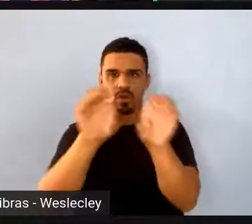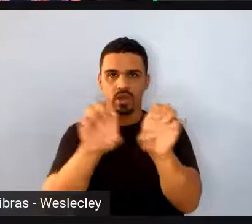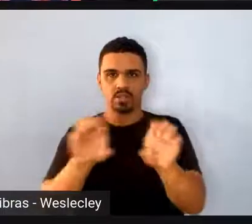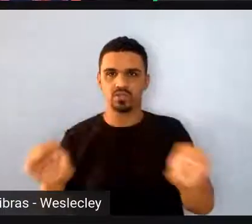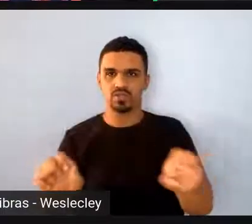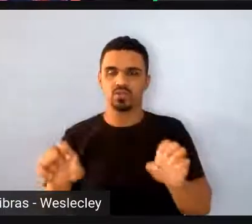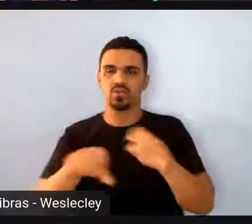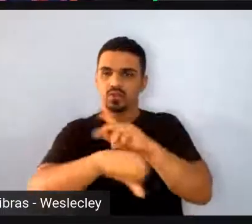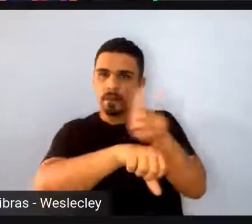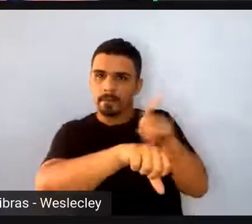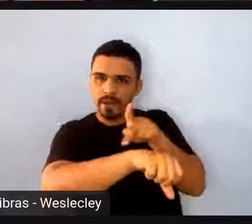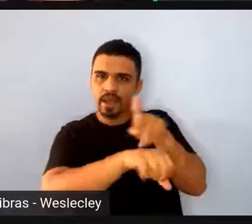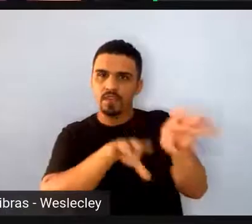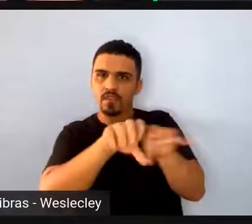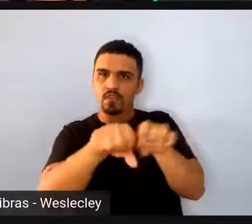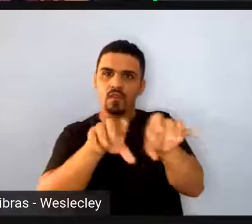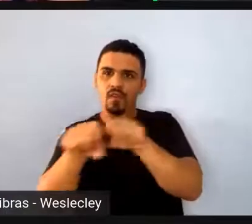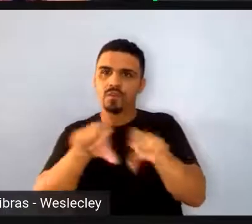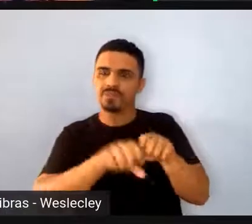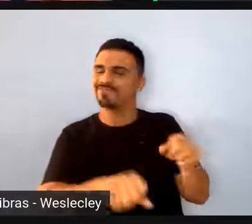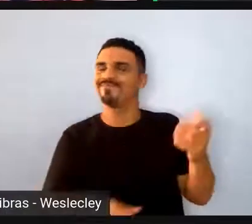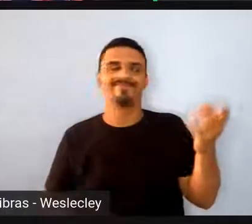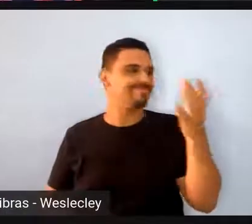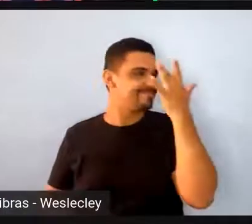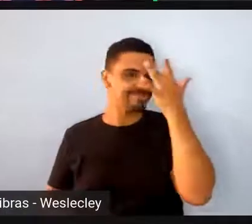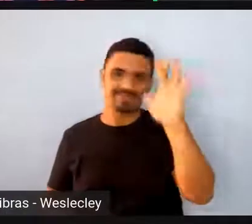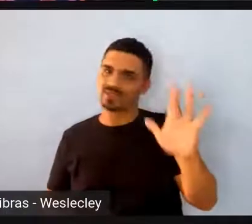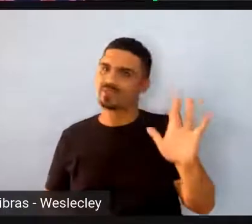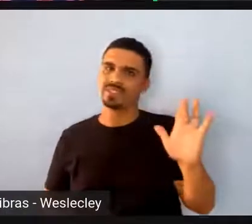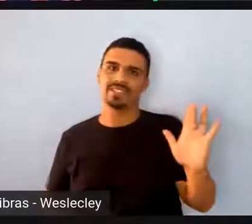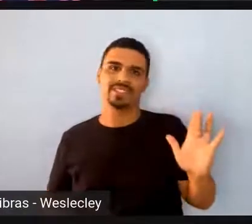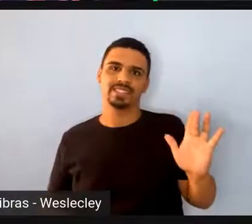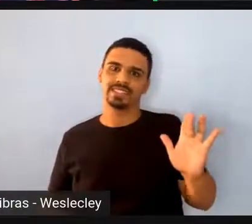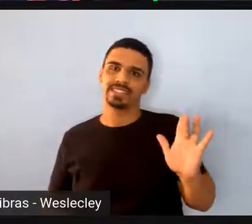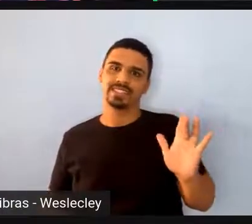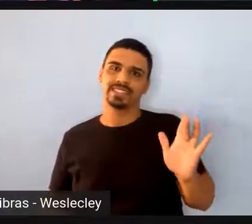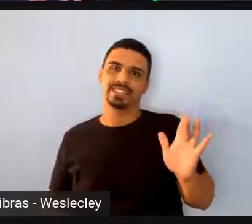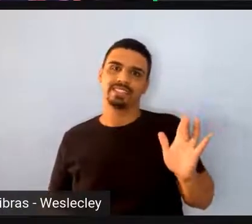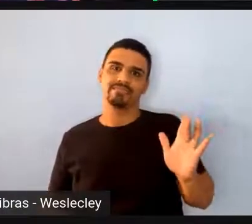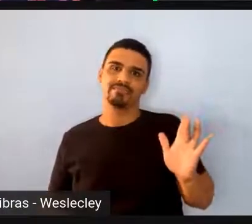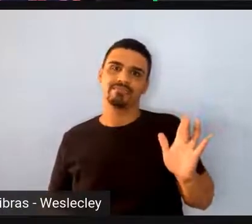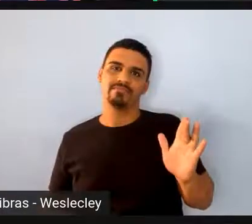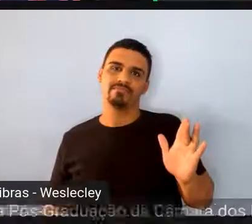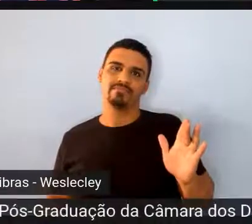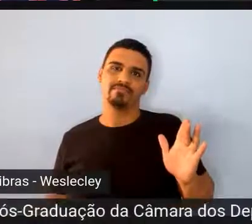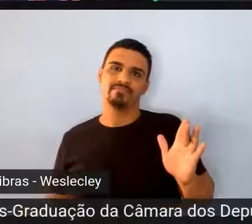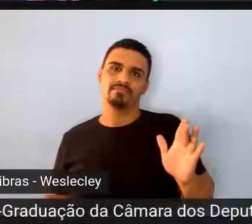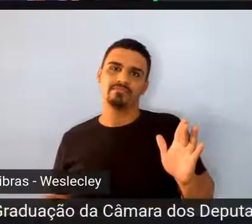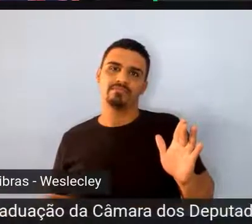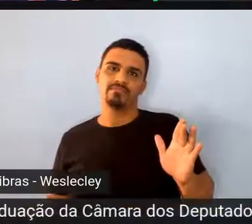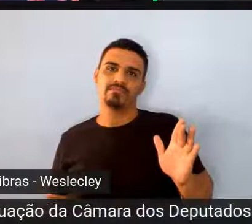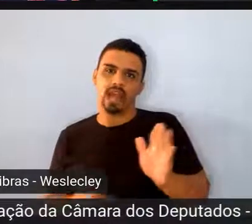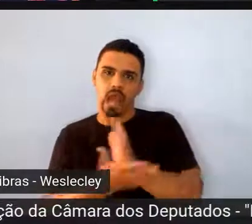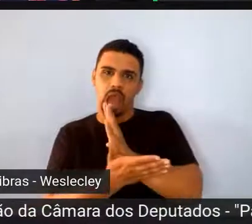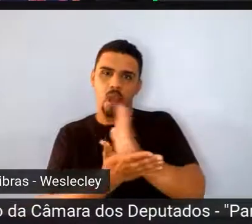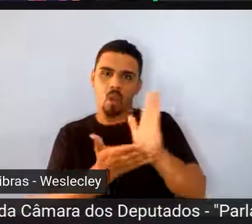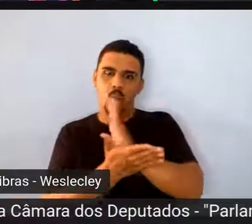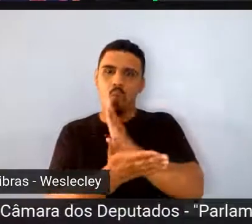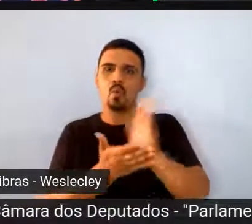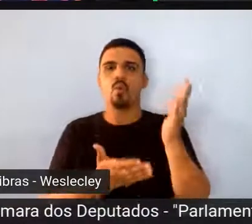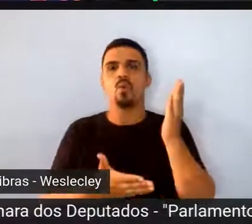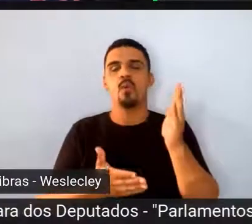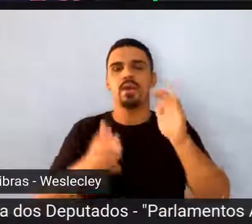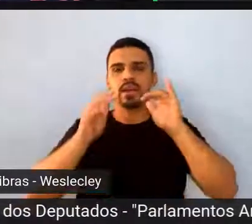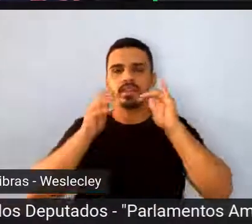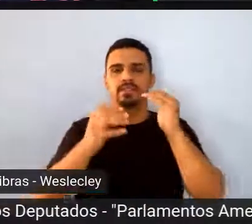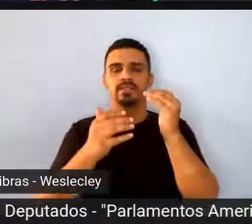Não tem, eu não entrei nesse mérito. Não. Assim, algumas informações me foram dadas, mas